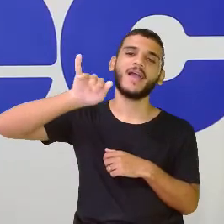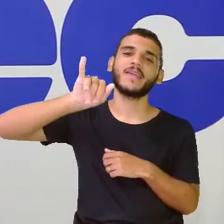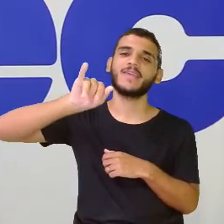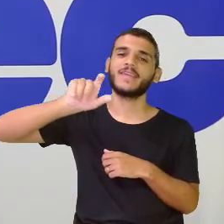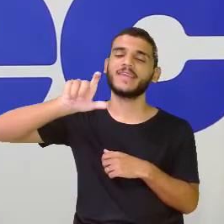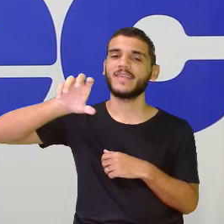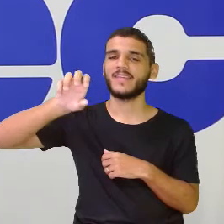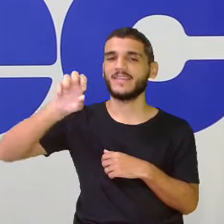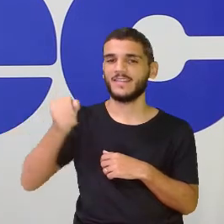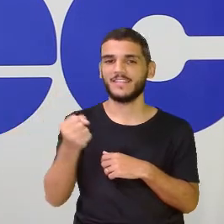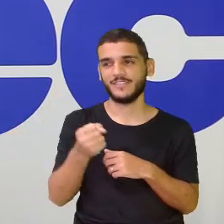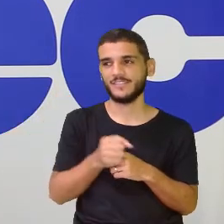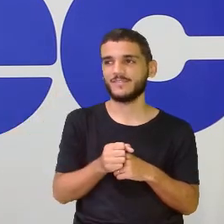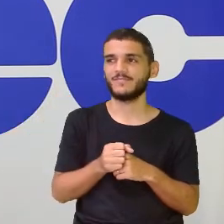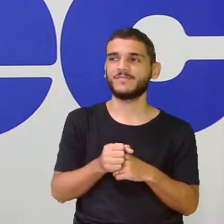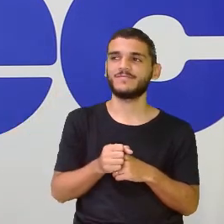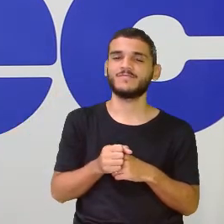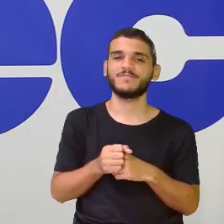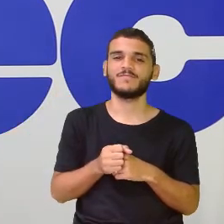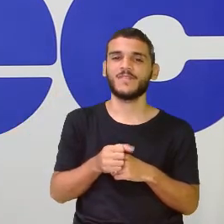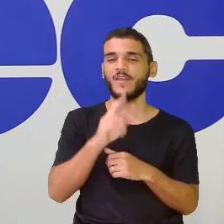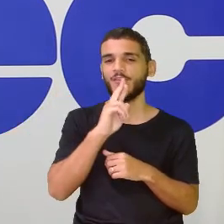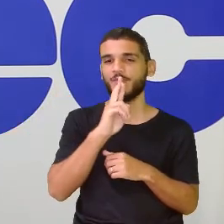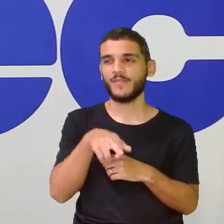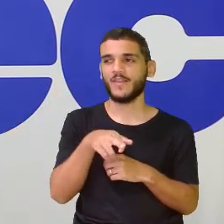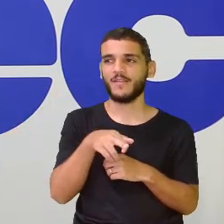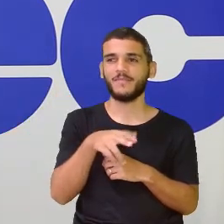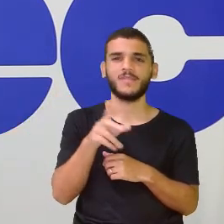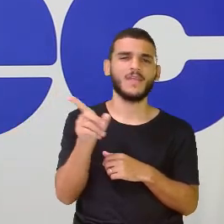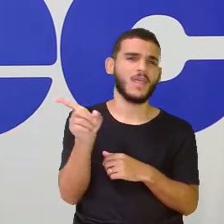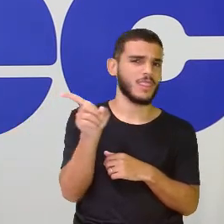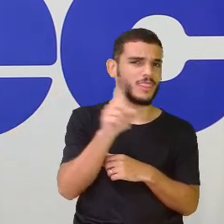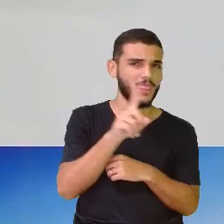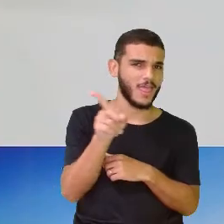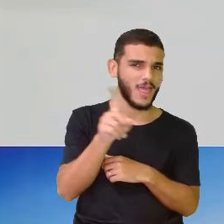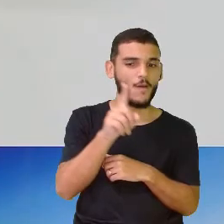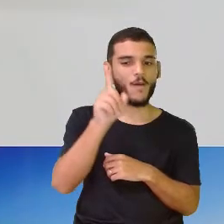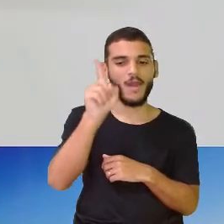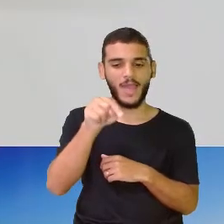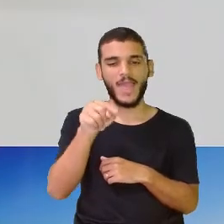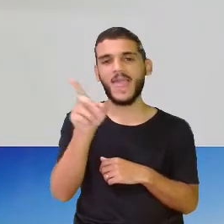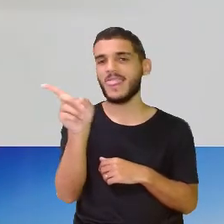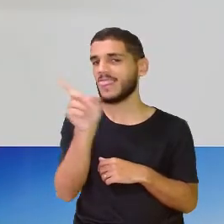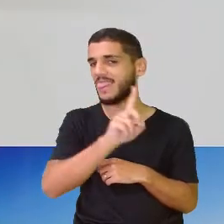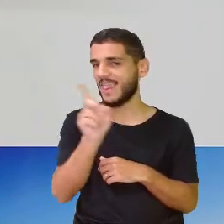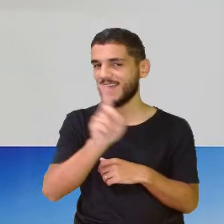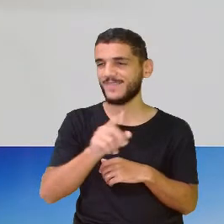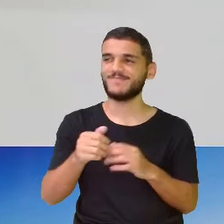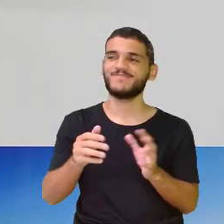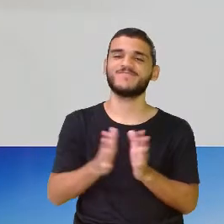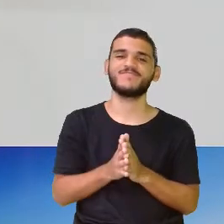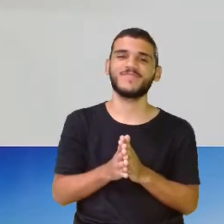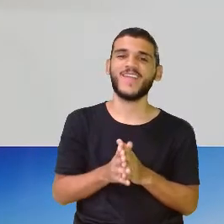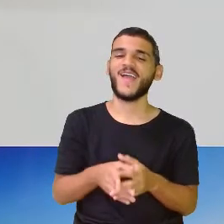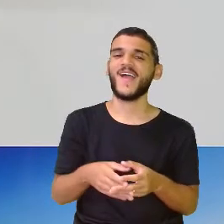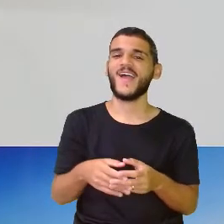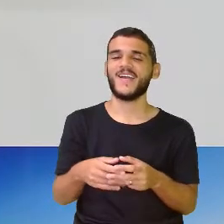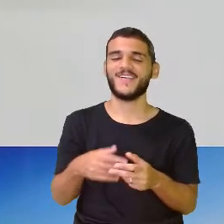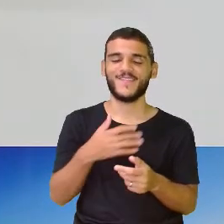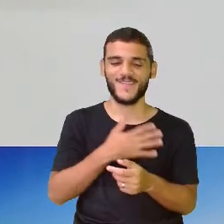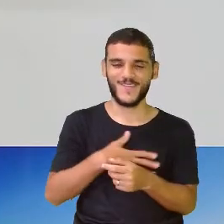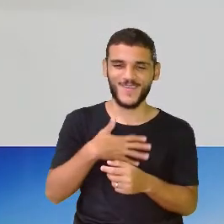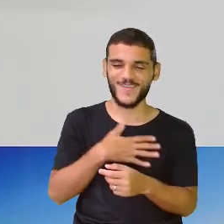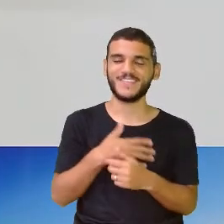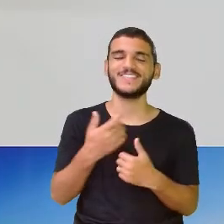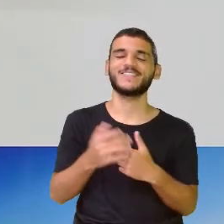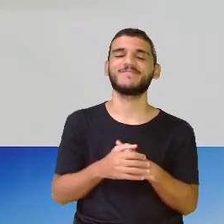colocou, não é não. Olha. Não, é não? Ah, entendi aqueles. Ó, é